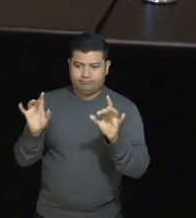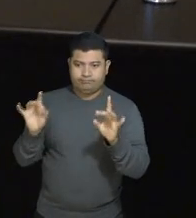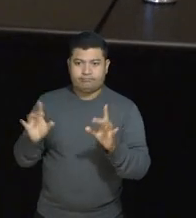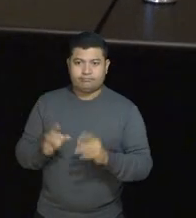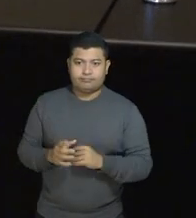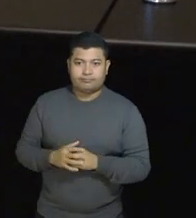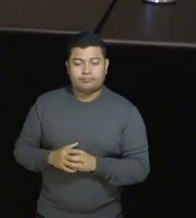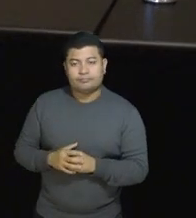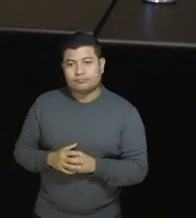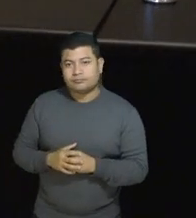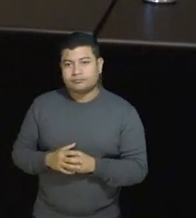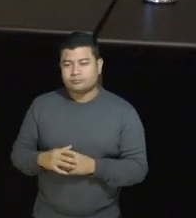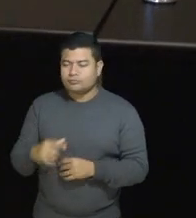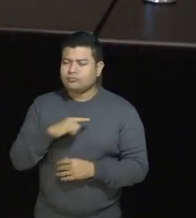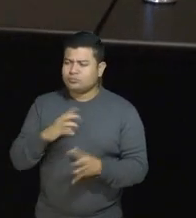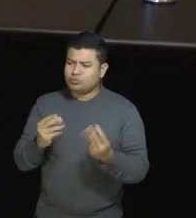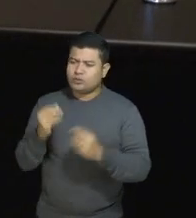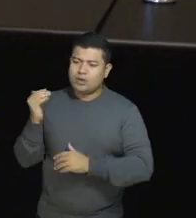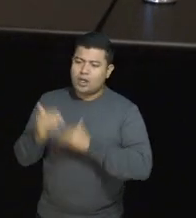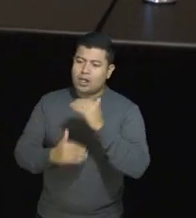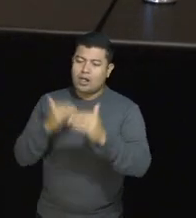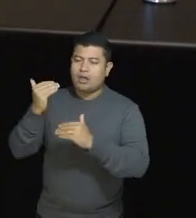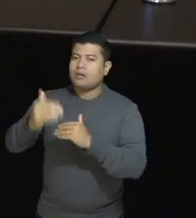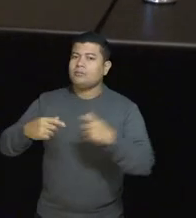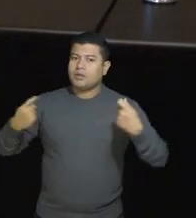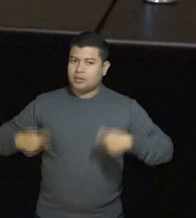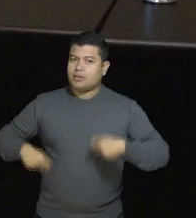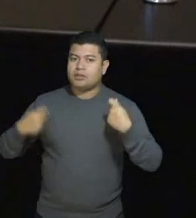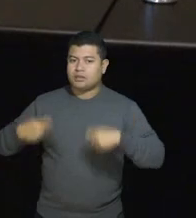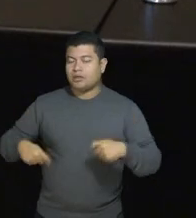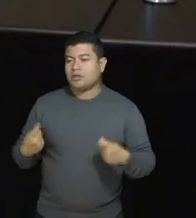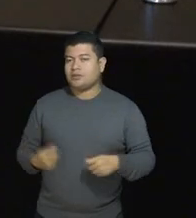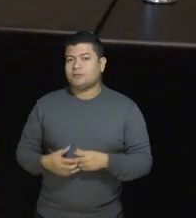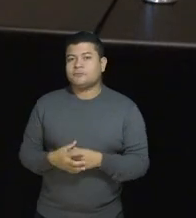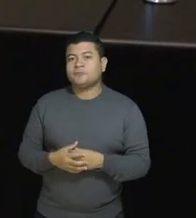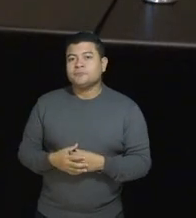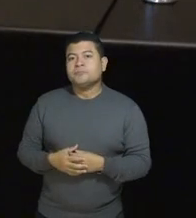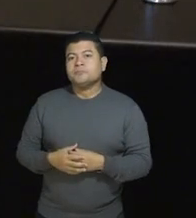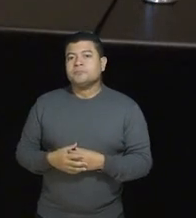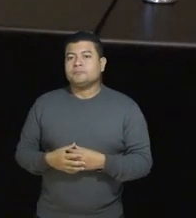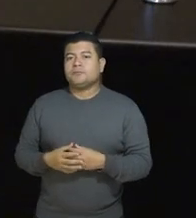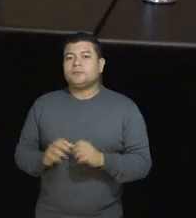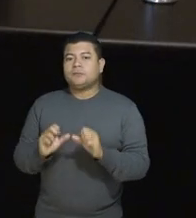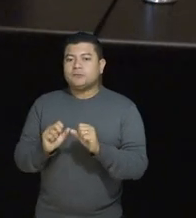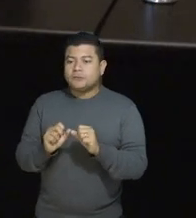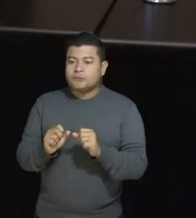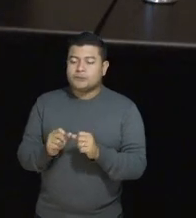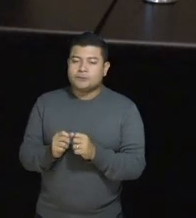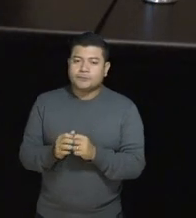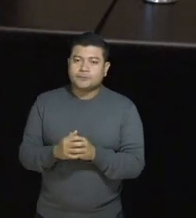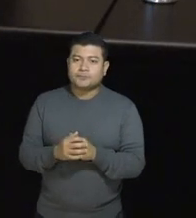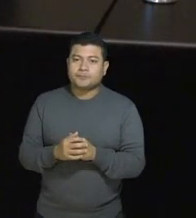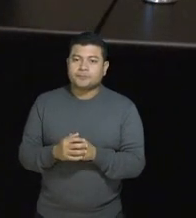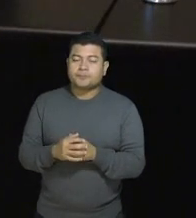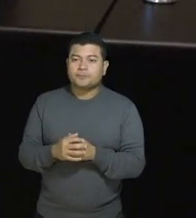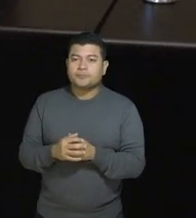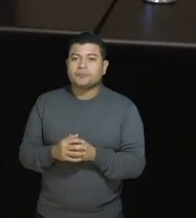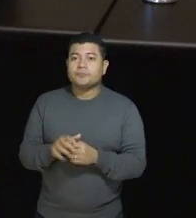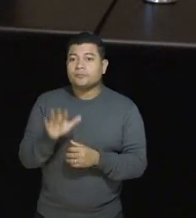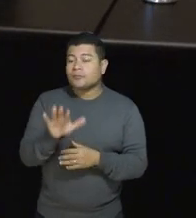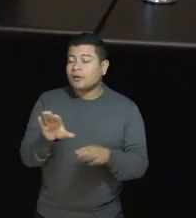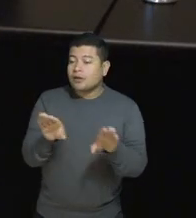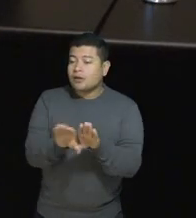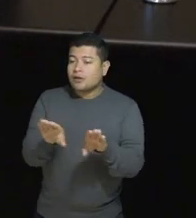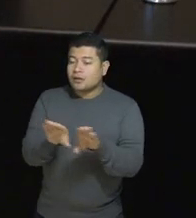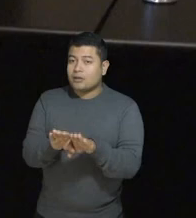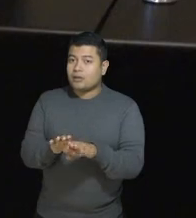a evoluir, temos muito a crescer, temos muito a disseminar o nosso conhecimento no Estado, mas também a gente